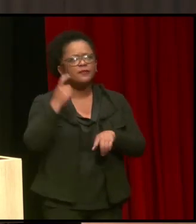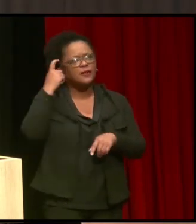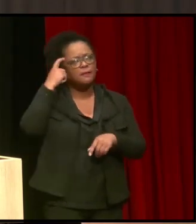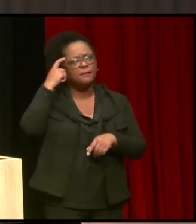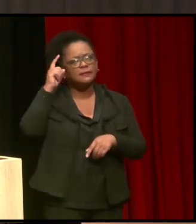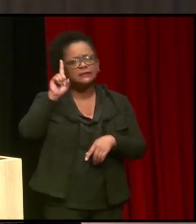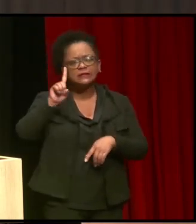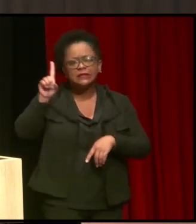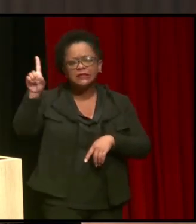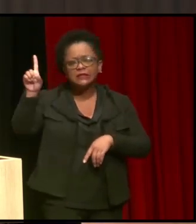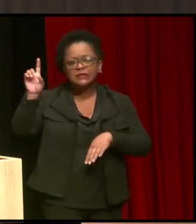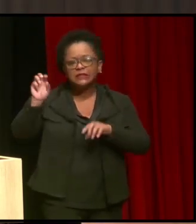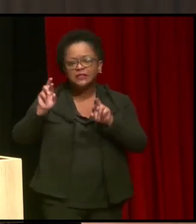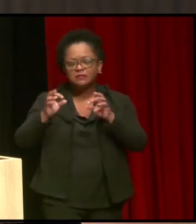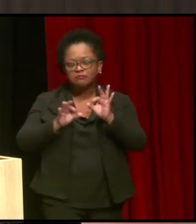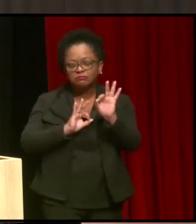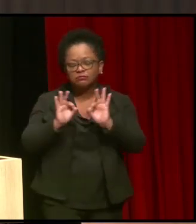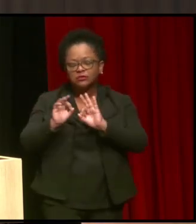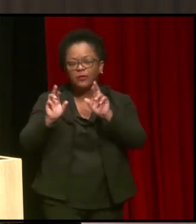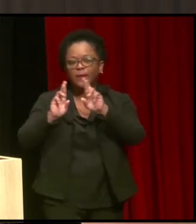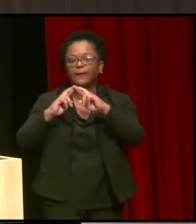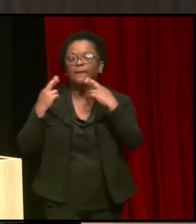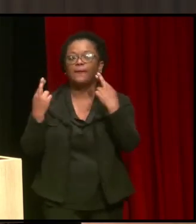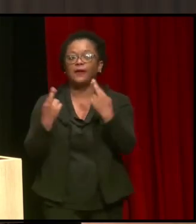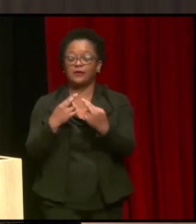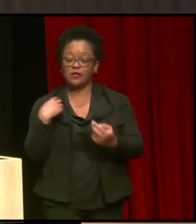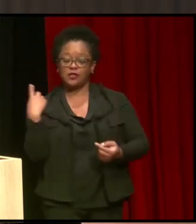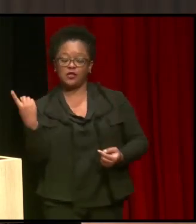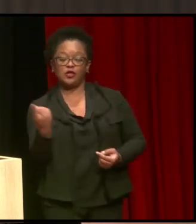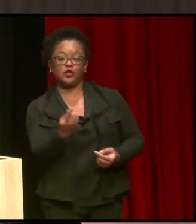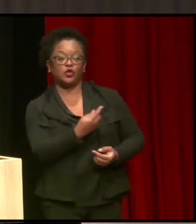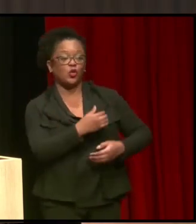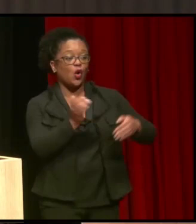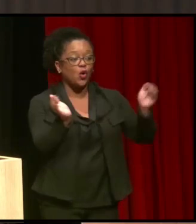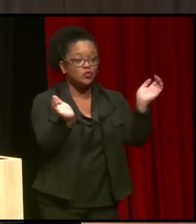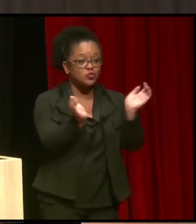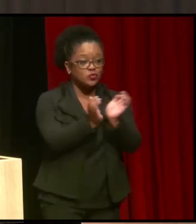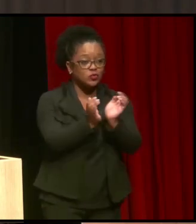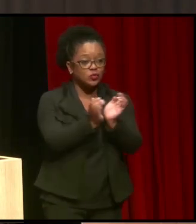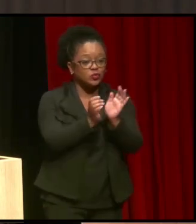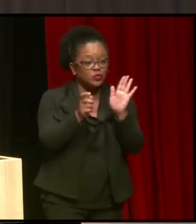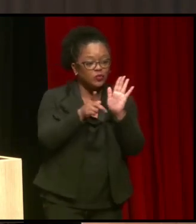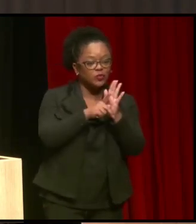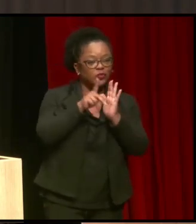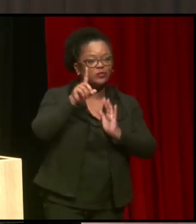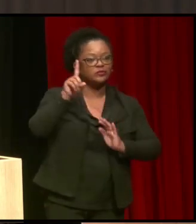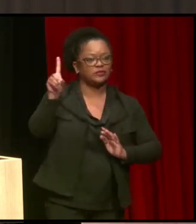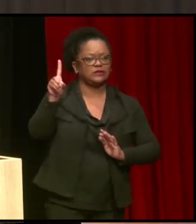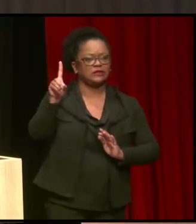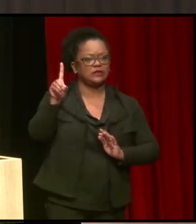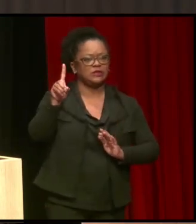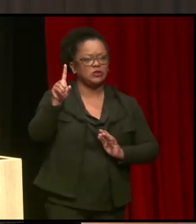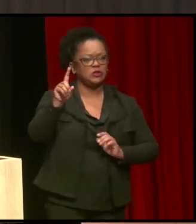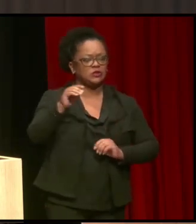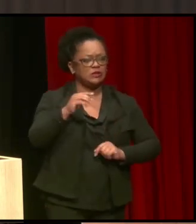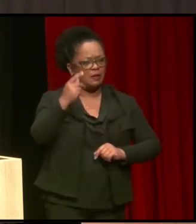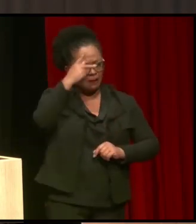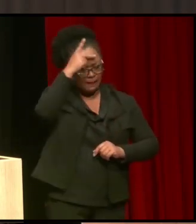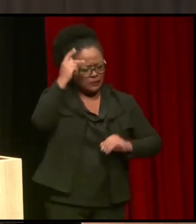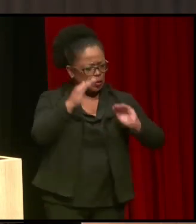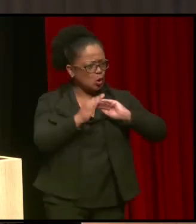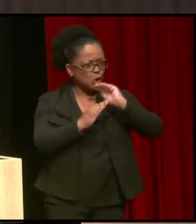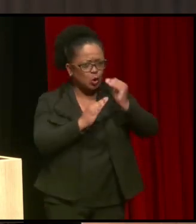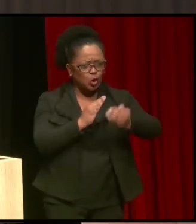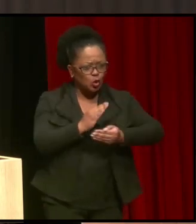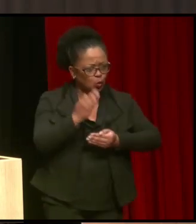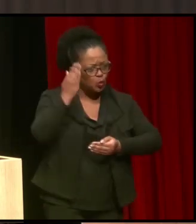nos fez assim para trabalhar numa grande equipe. Nem todo mundo sabe tudo. Mas todo